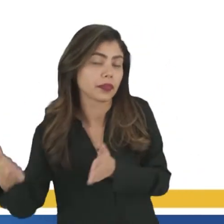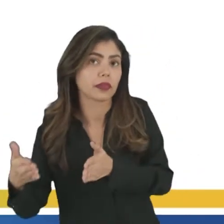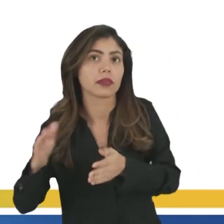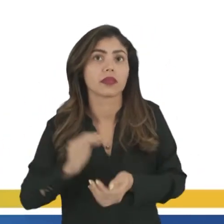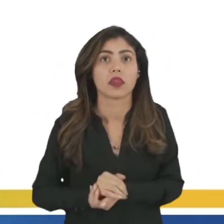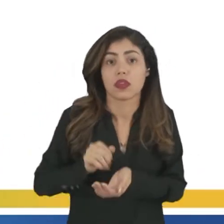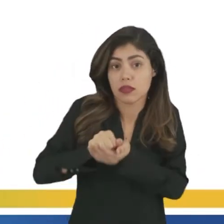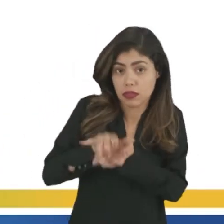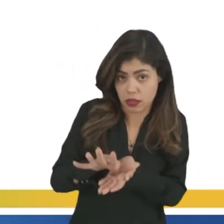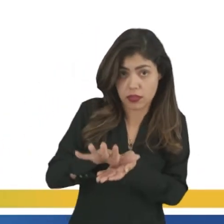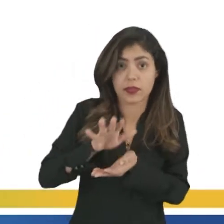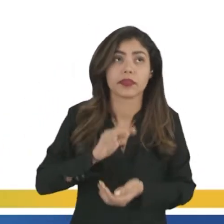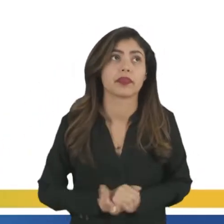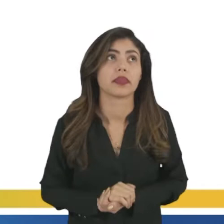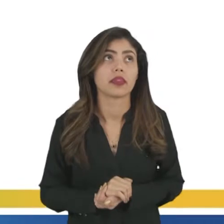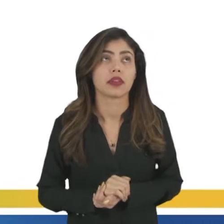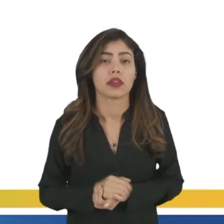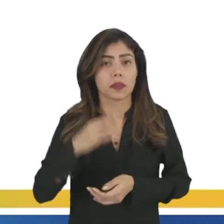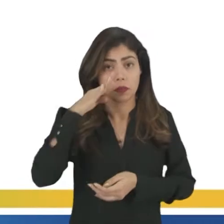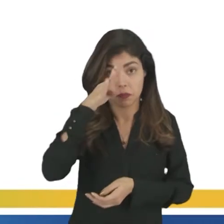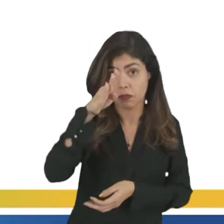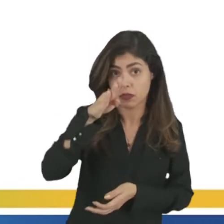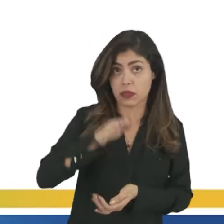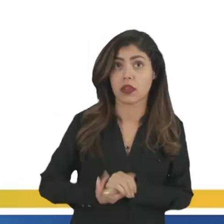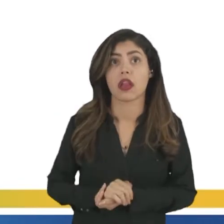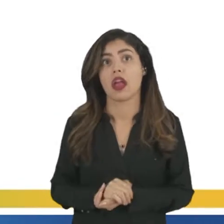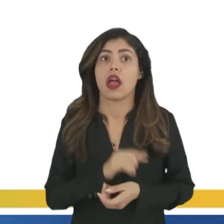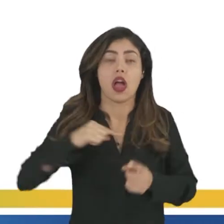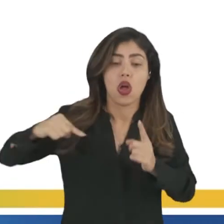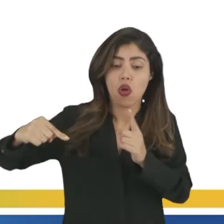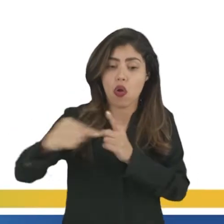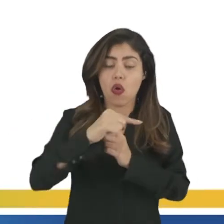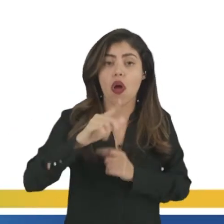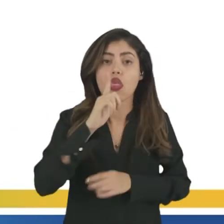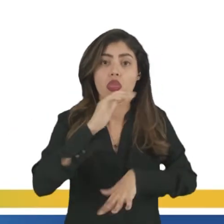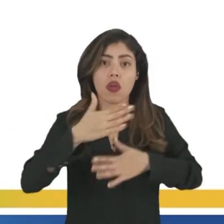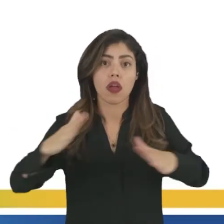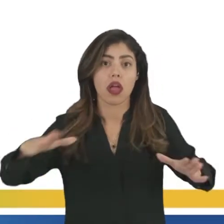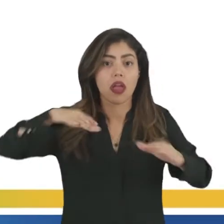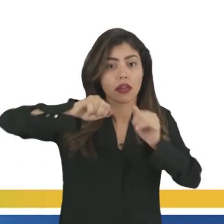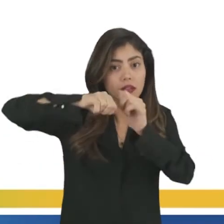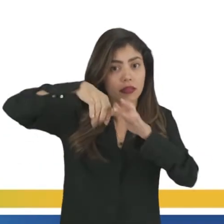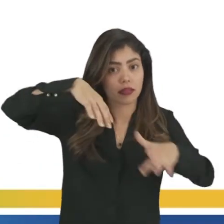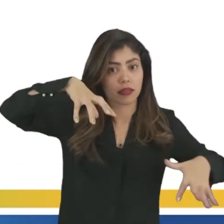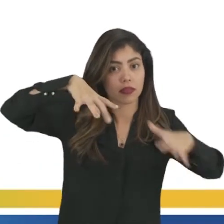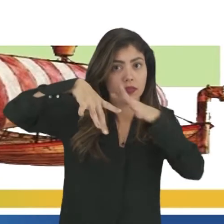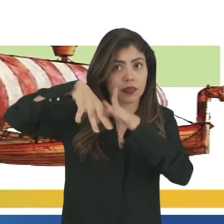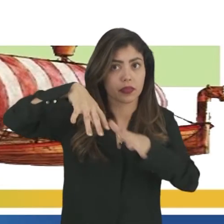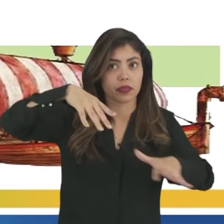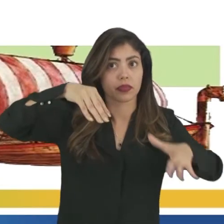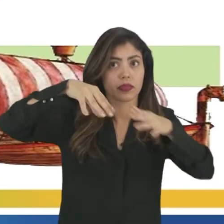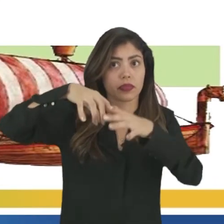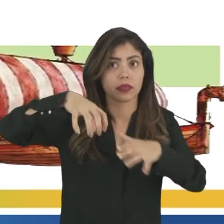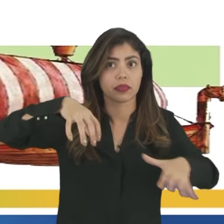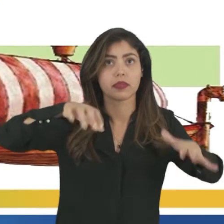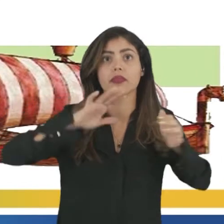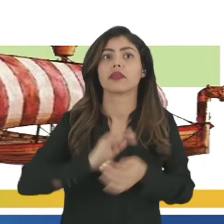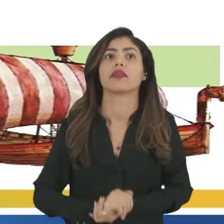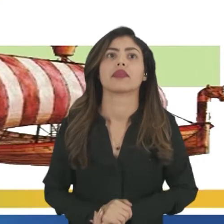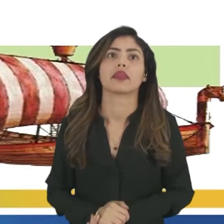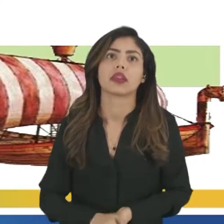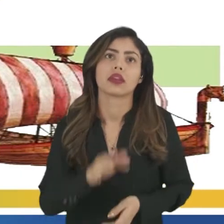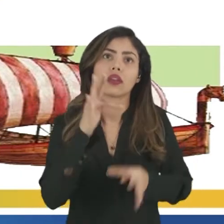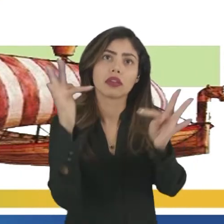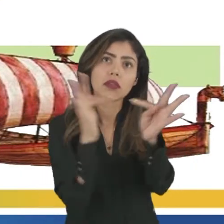fenícios saíram para dominar as rotas comerciais dos mares do Mediterrâneo e do Mar Vermelho. Os